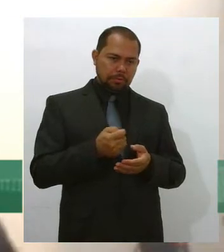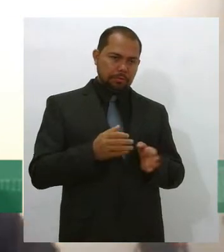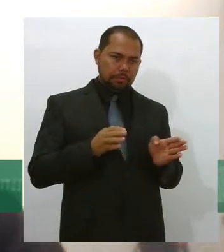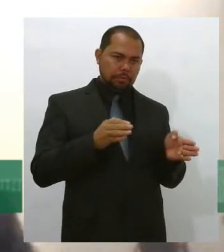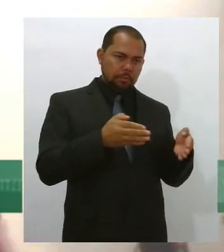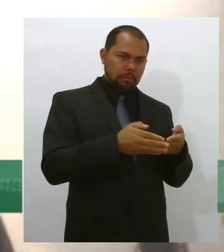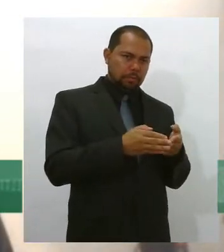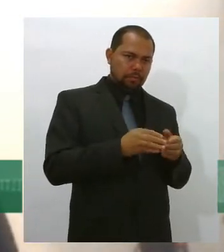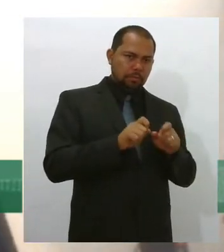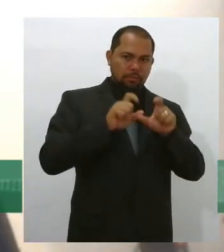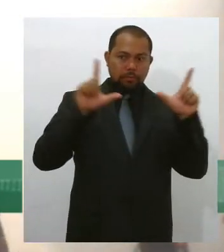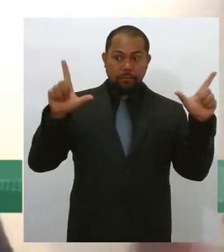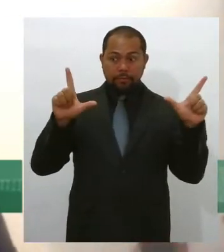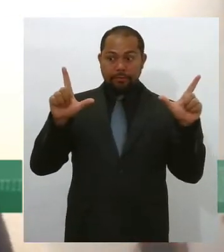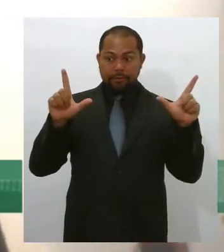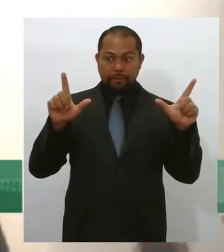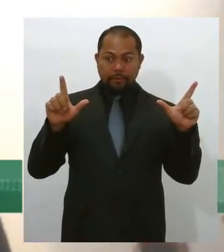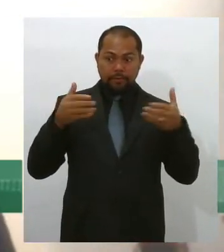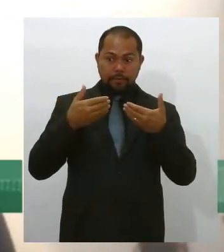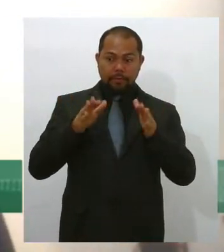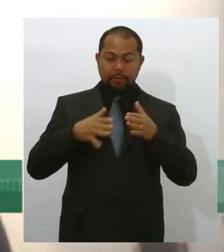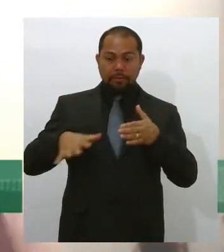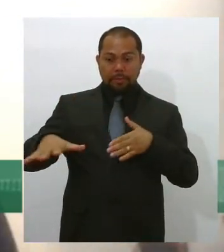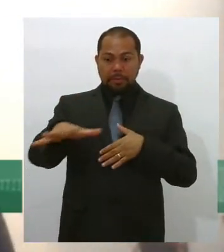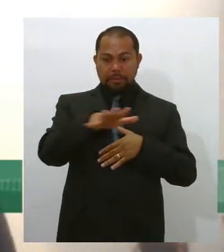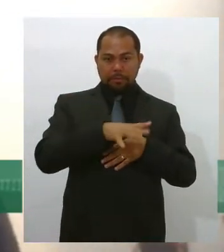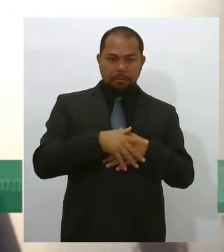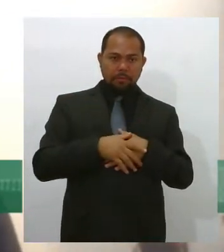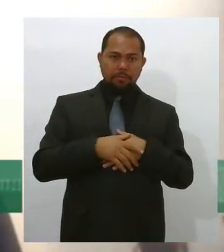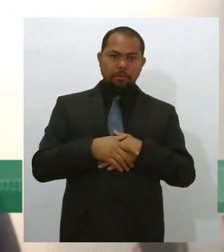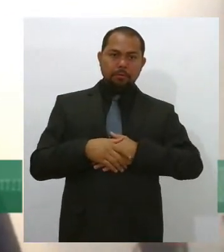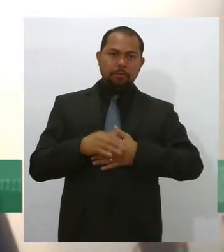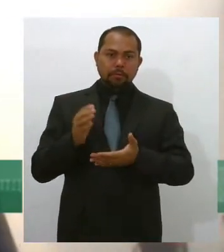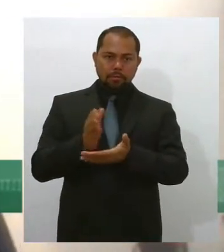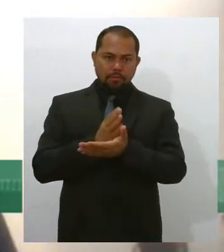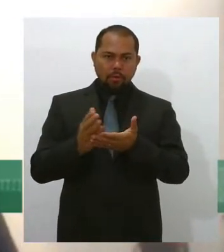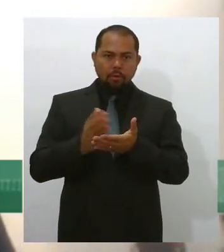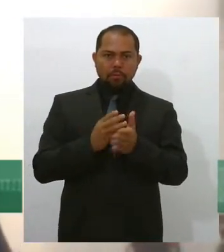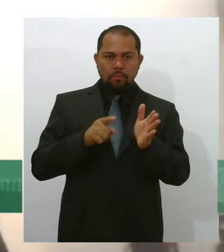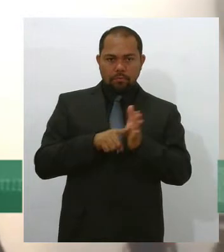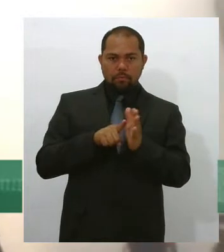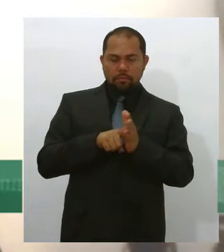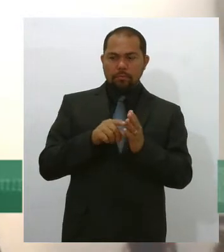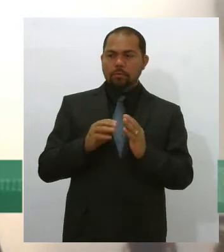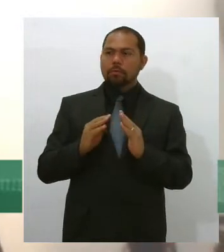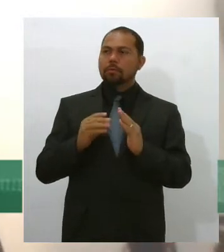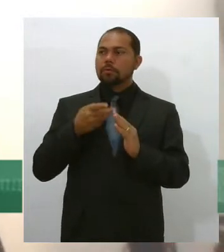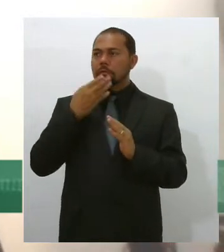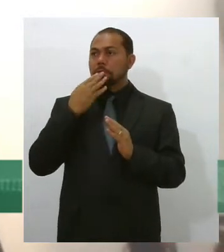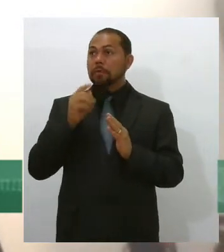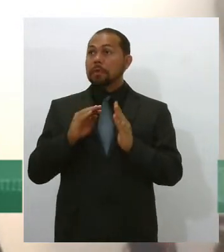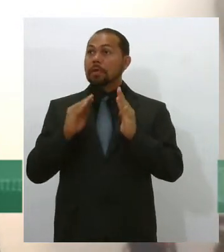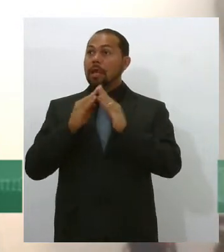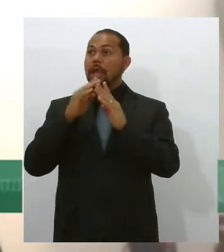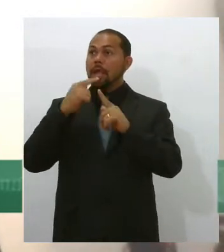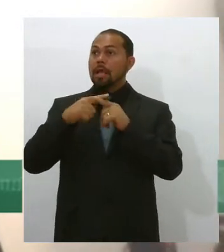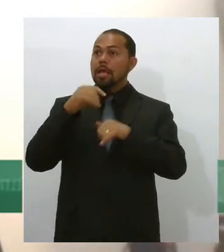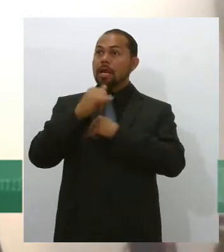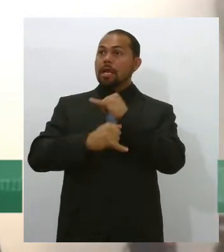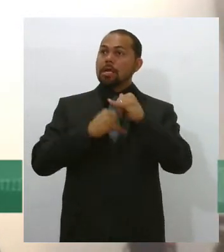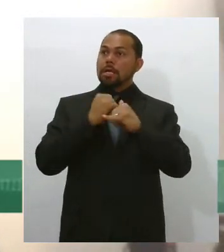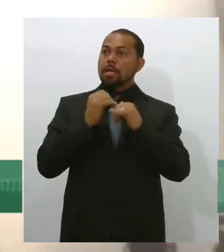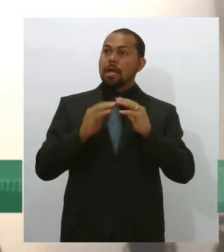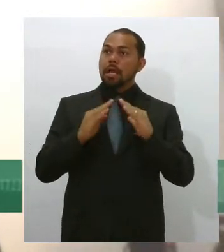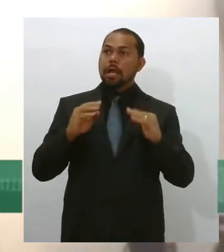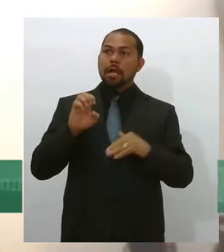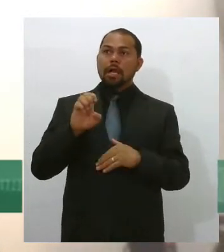que atinge milhões né alguns pesquisadores inclusive chamou isso igrejas Eletrônicas é porque você tá ali na verdade o